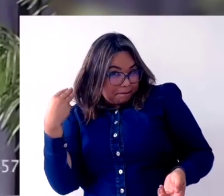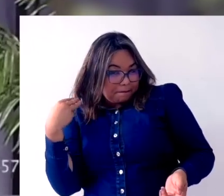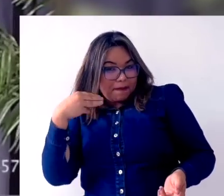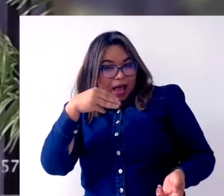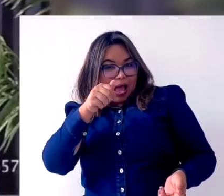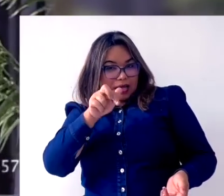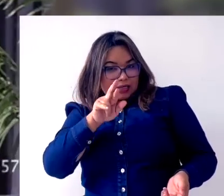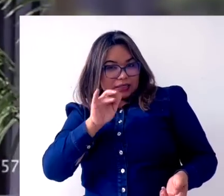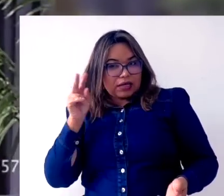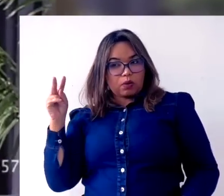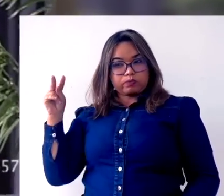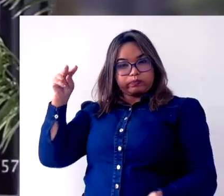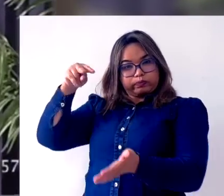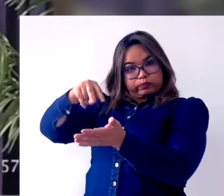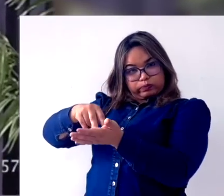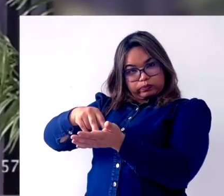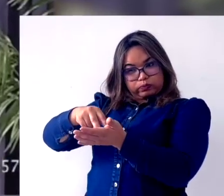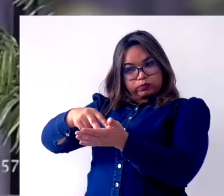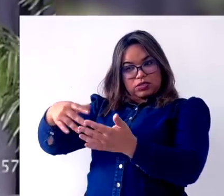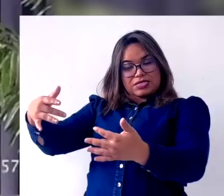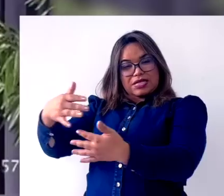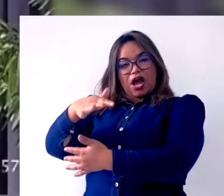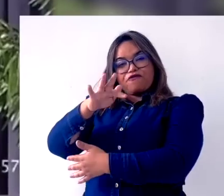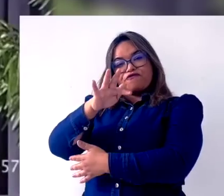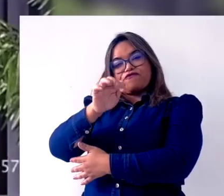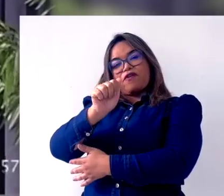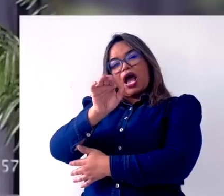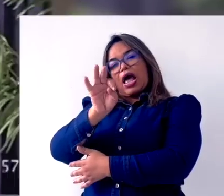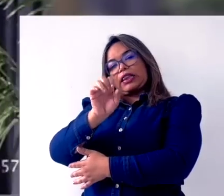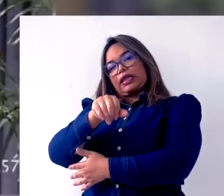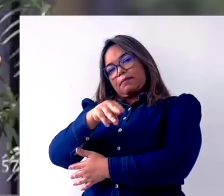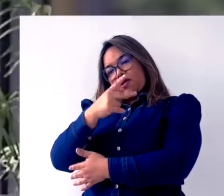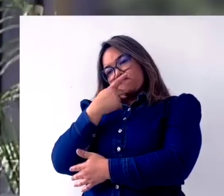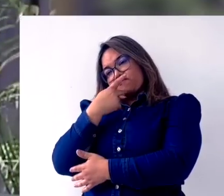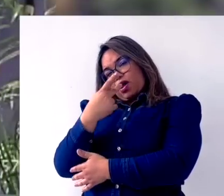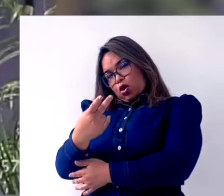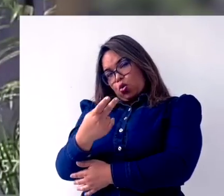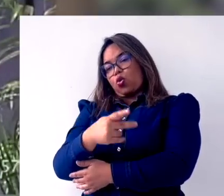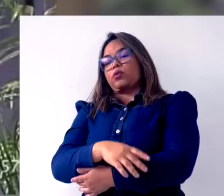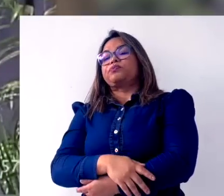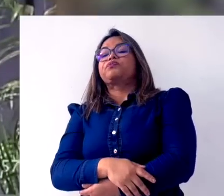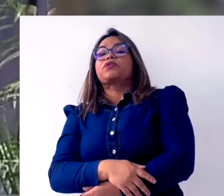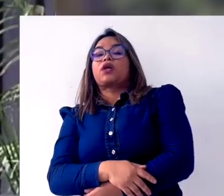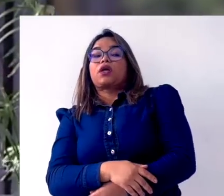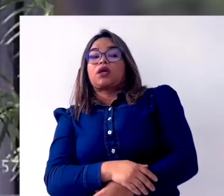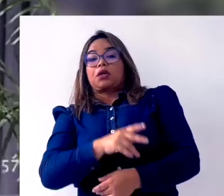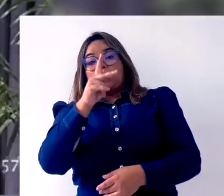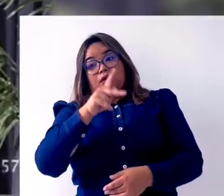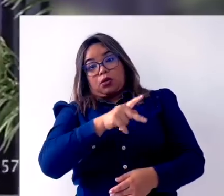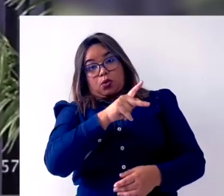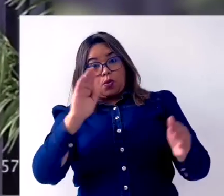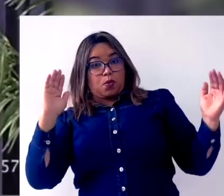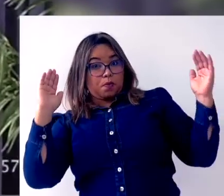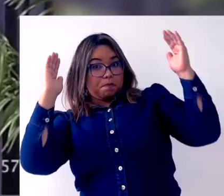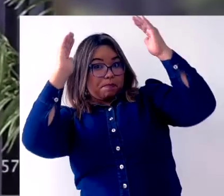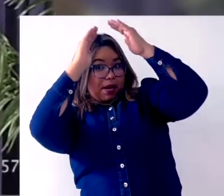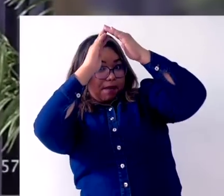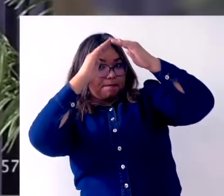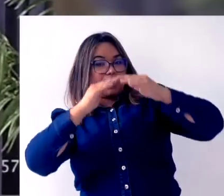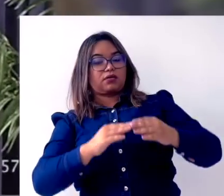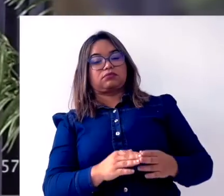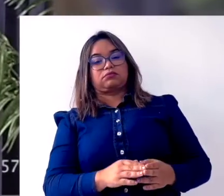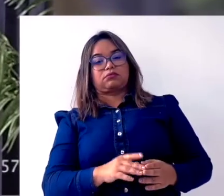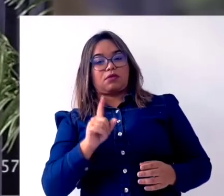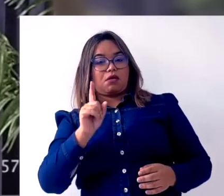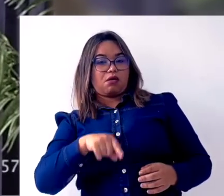que o Papa consagraria o mundo inteiro ao Imaculado Coração de Maria e que a Rússia seria convertida. Era